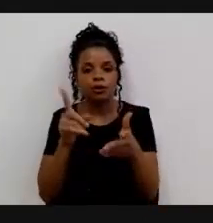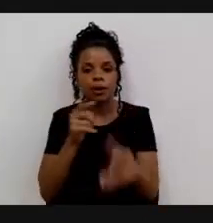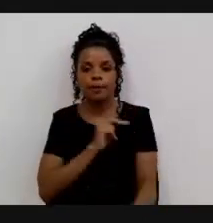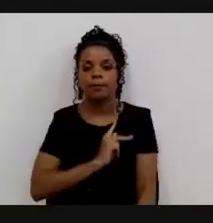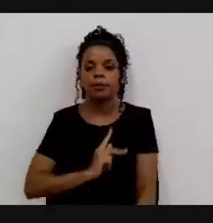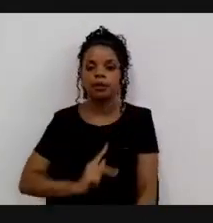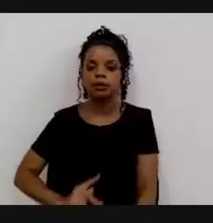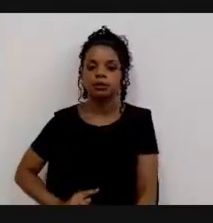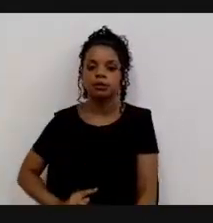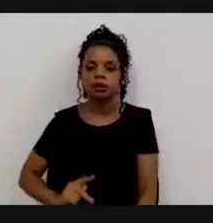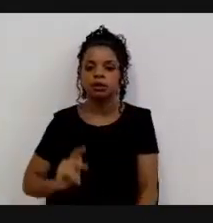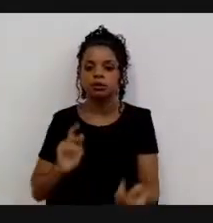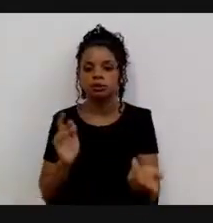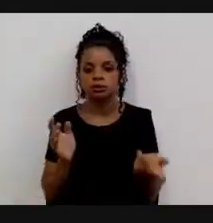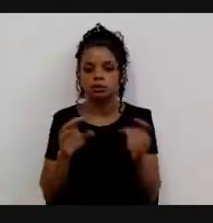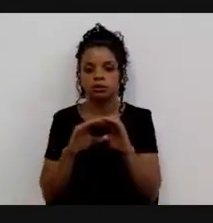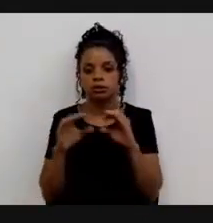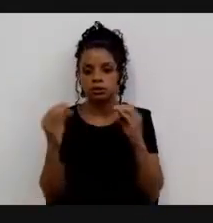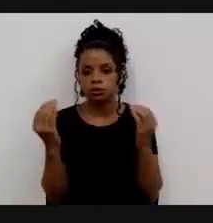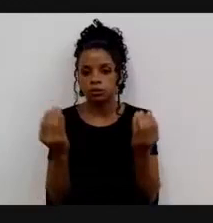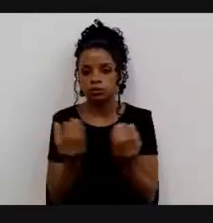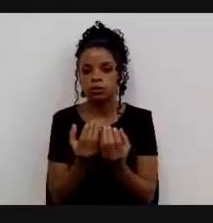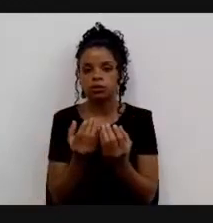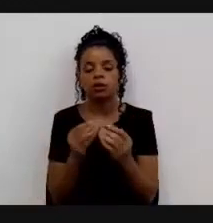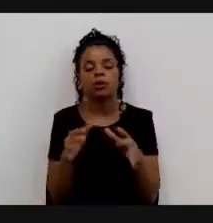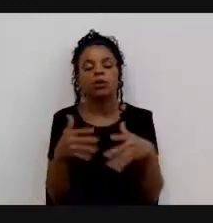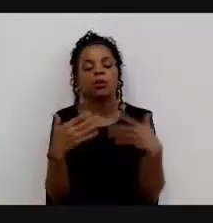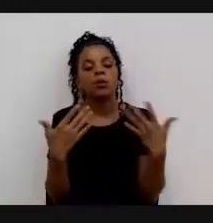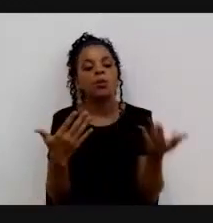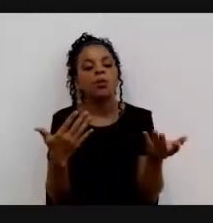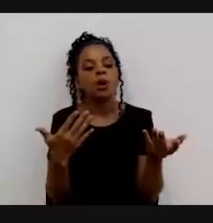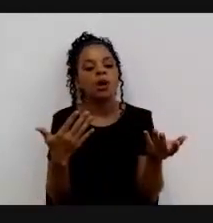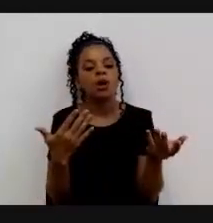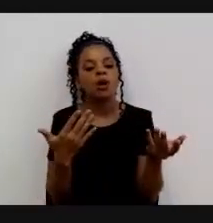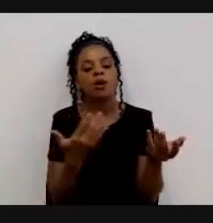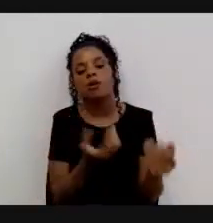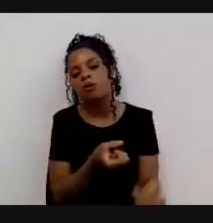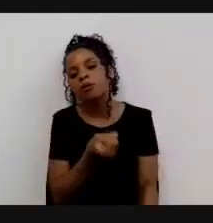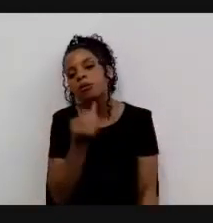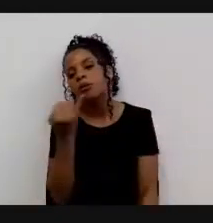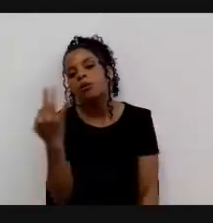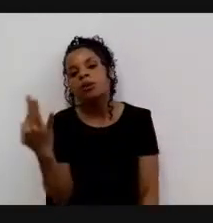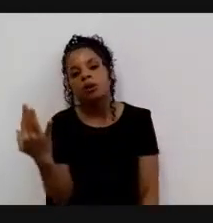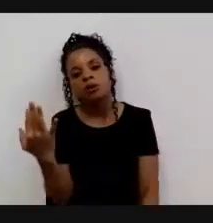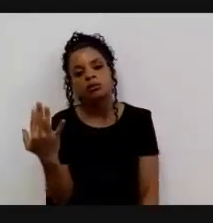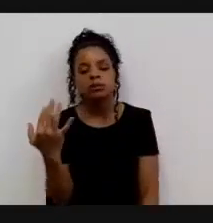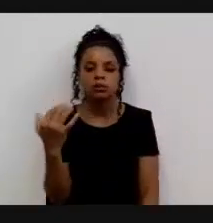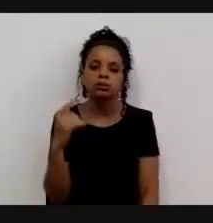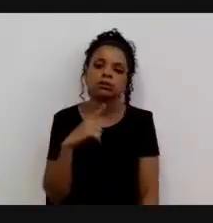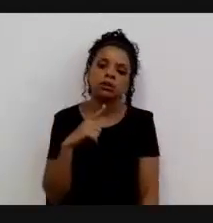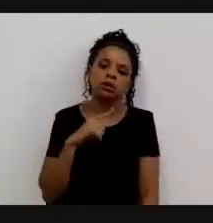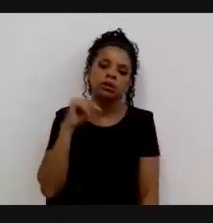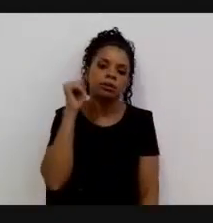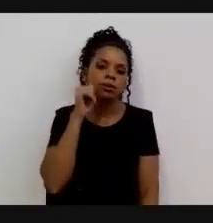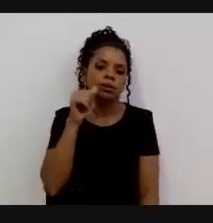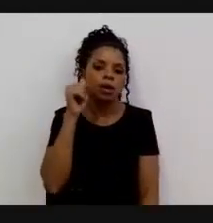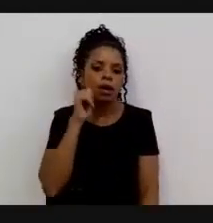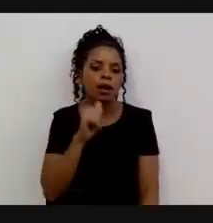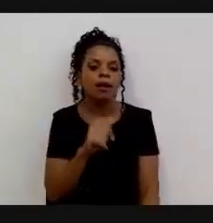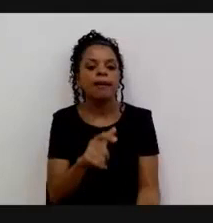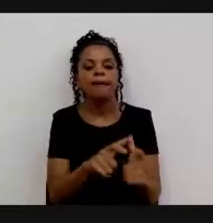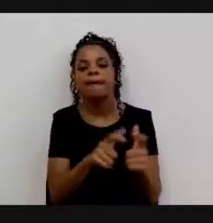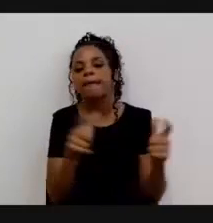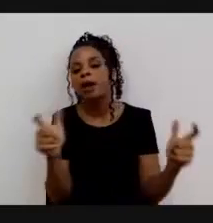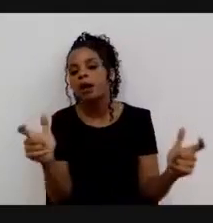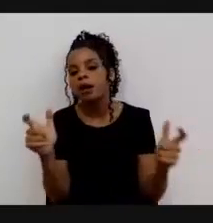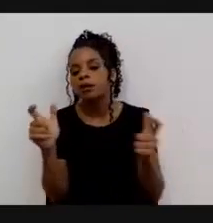presidência saber quais as comissões permanentes essas mulheres ocupavam mais e qual aquelas ocupam menos,